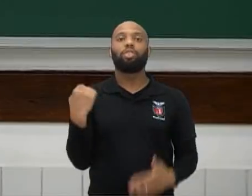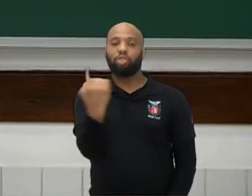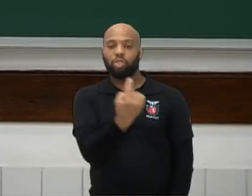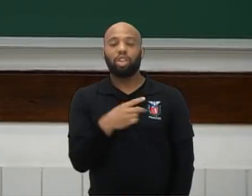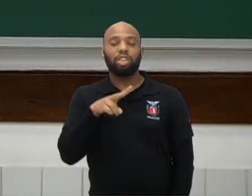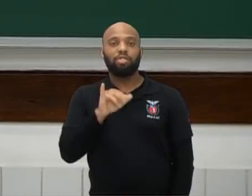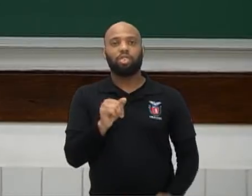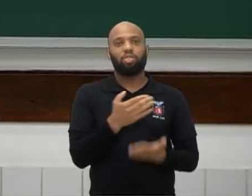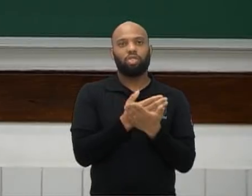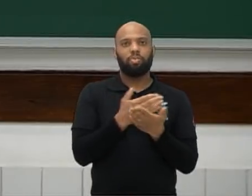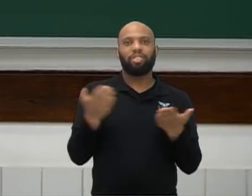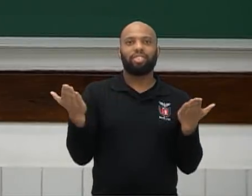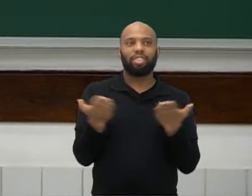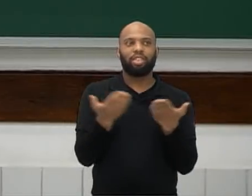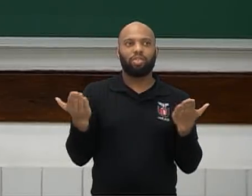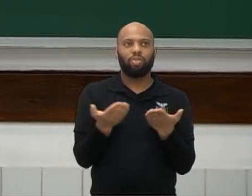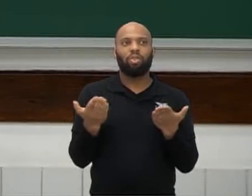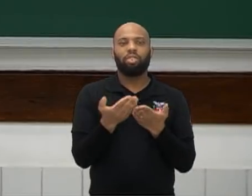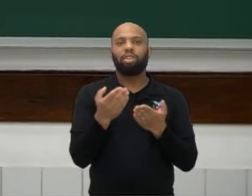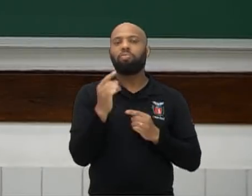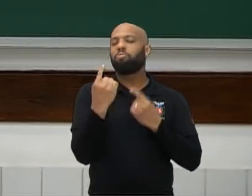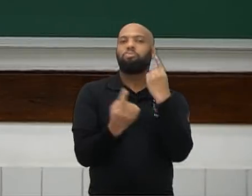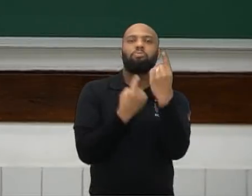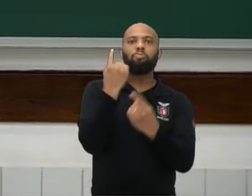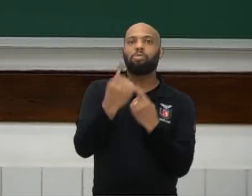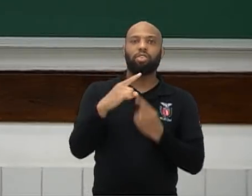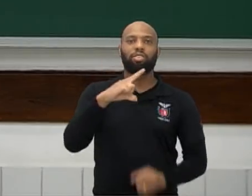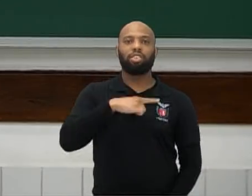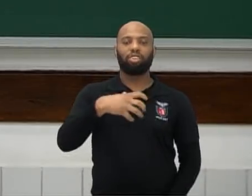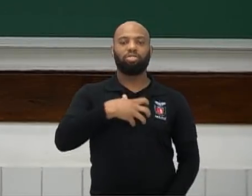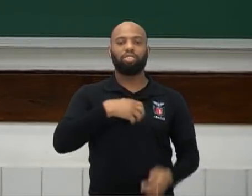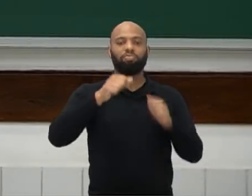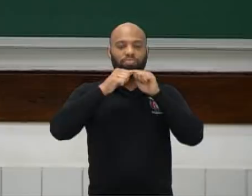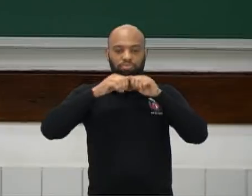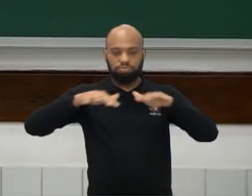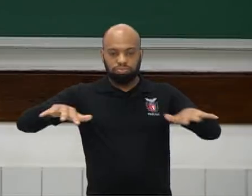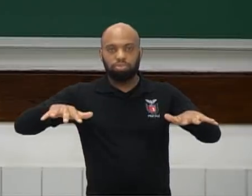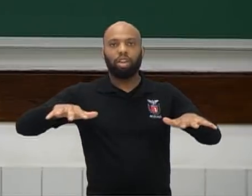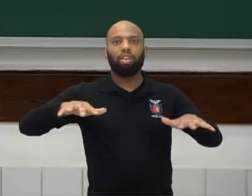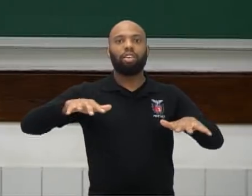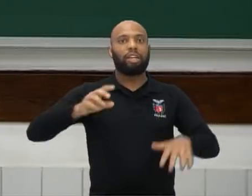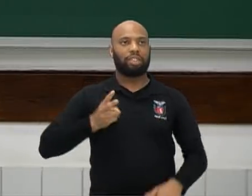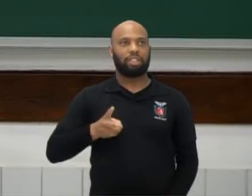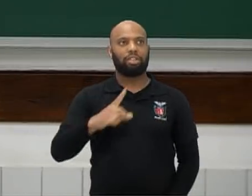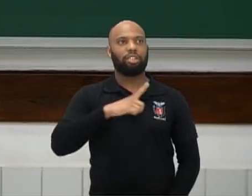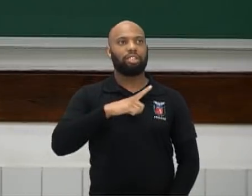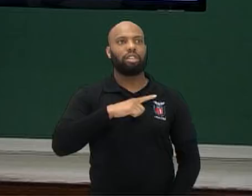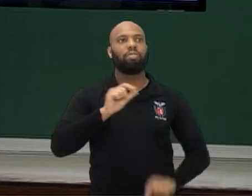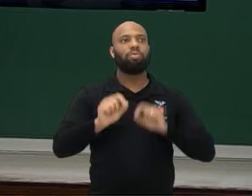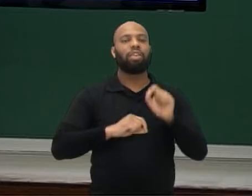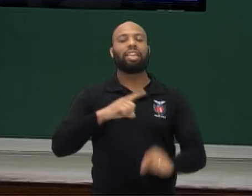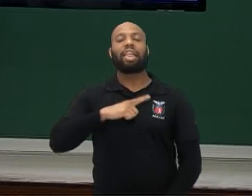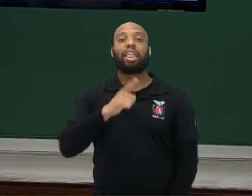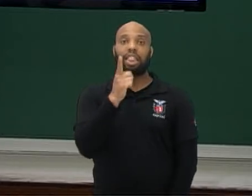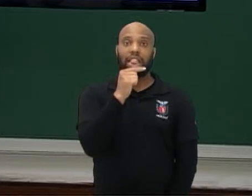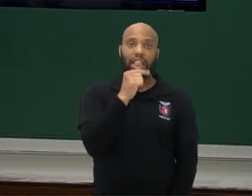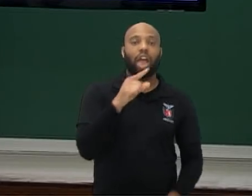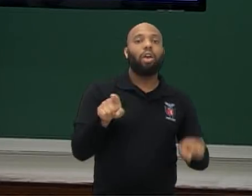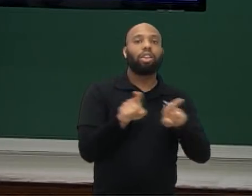vamos começar por aquela que é um dos meios de transmissão mais comuns, que é água e